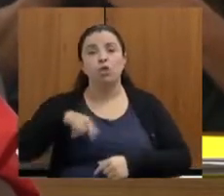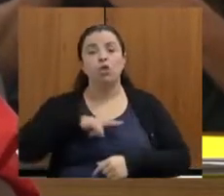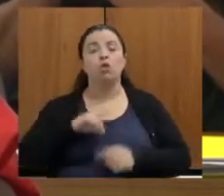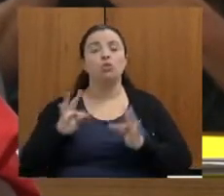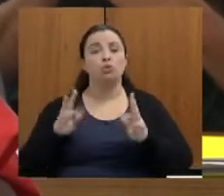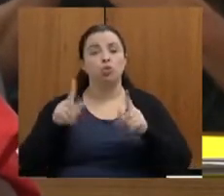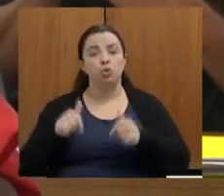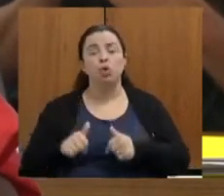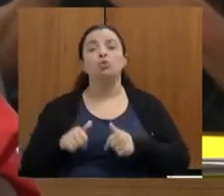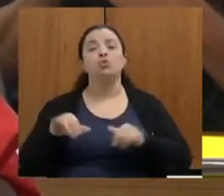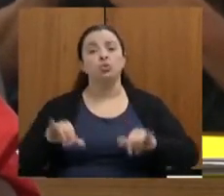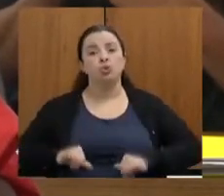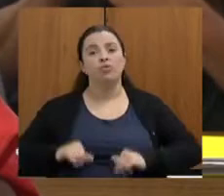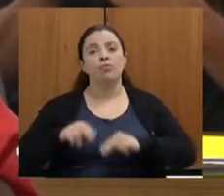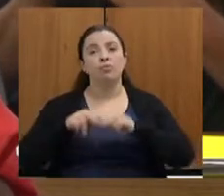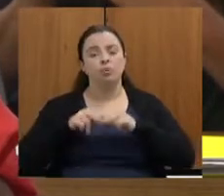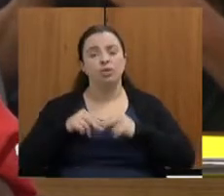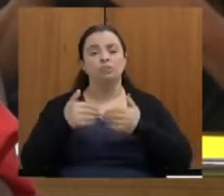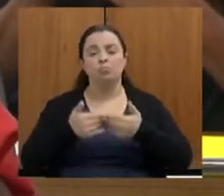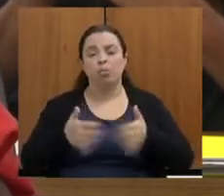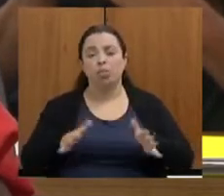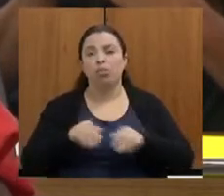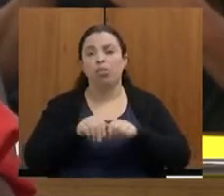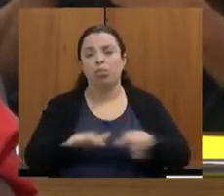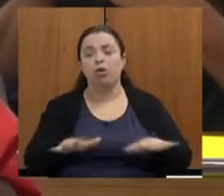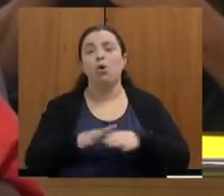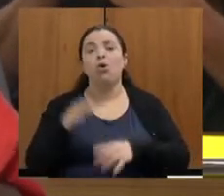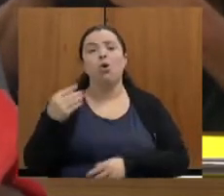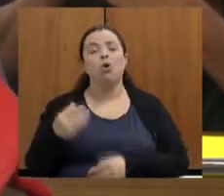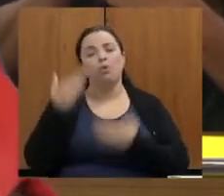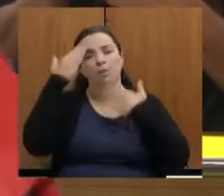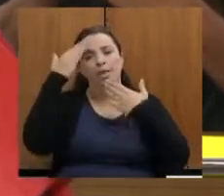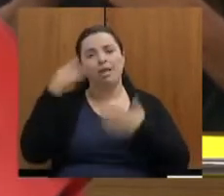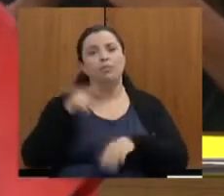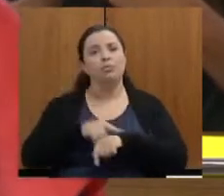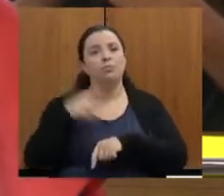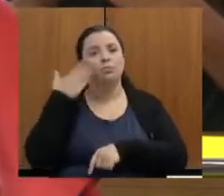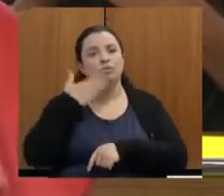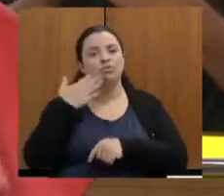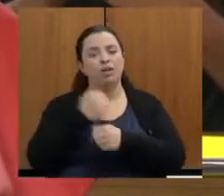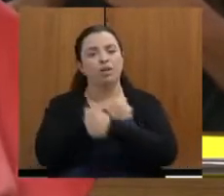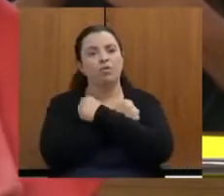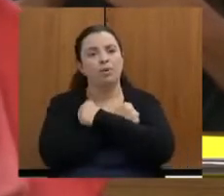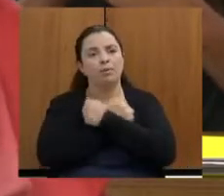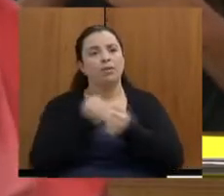todas atingidos muito obrigada pela oportunidade Um abraço